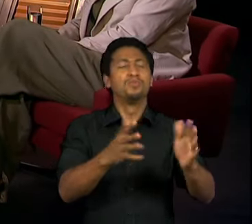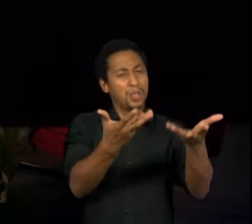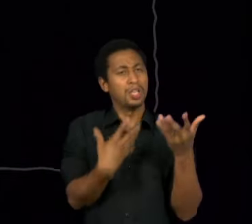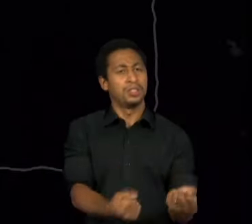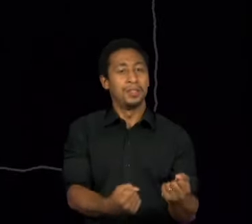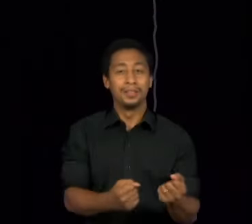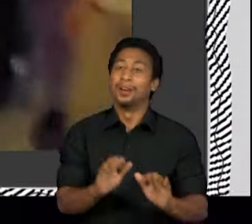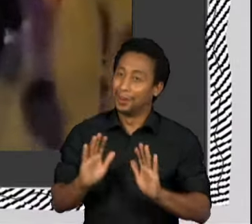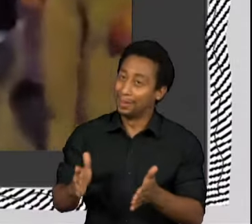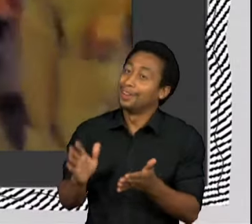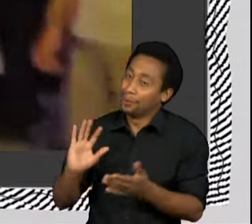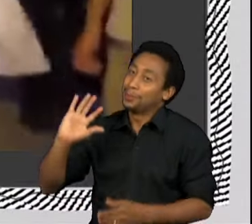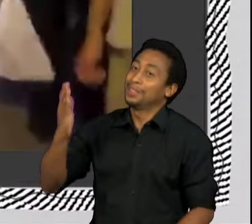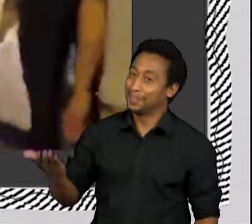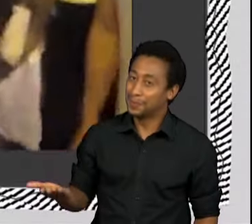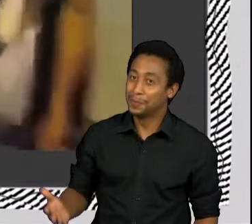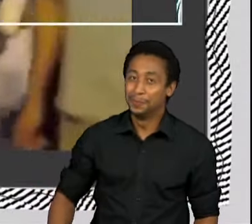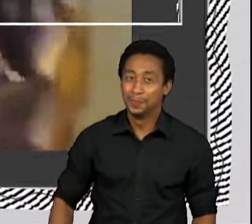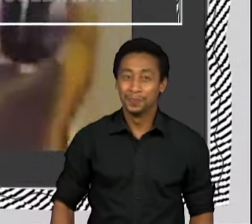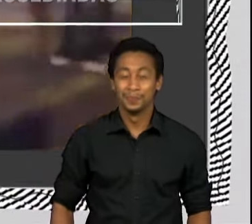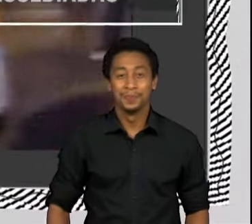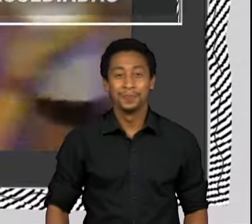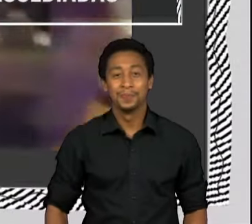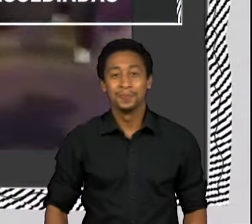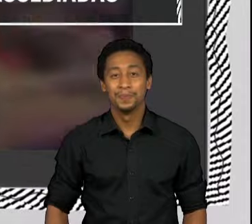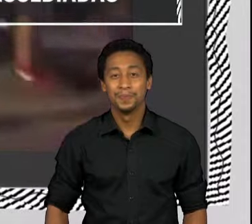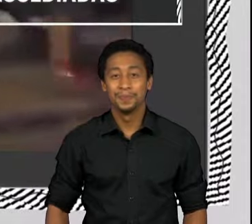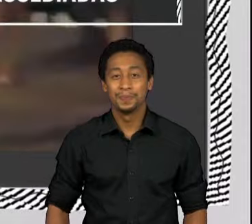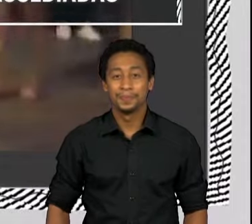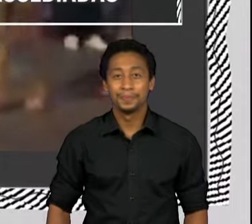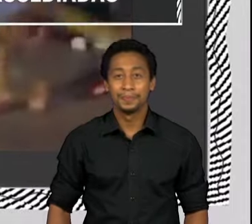escorregou e E aí